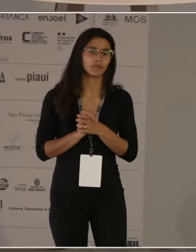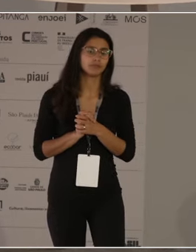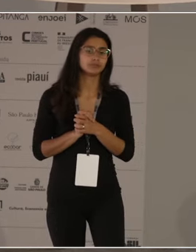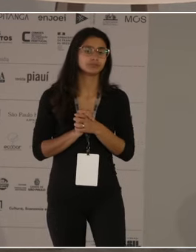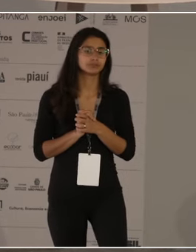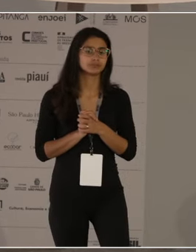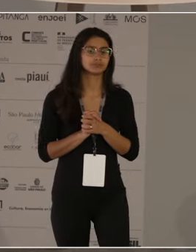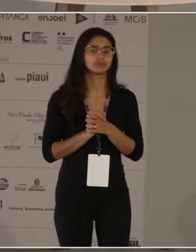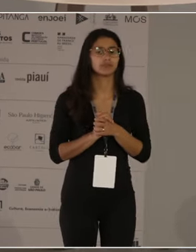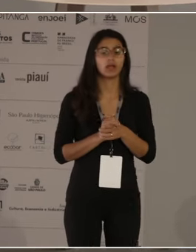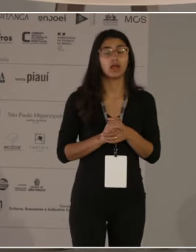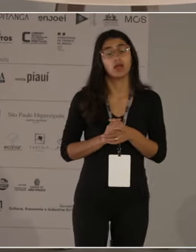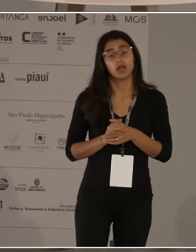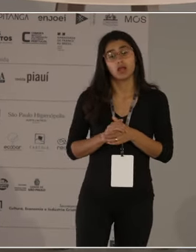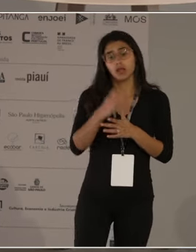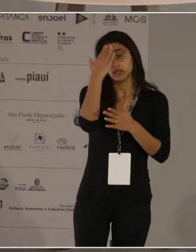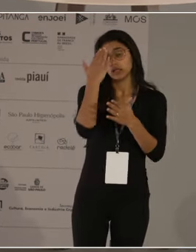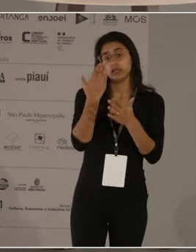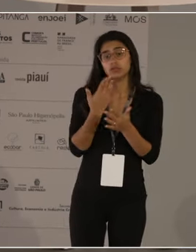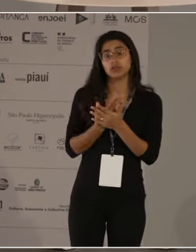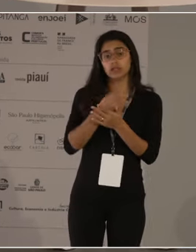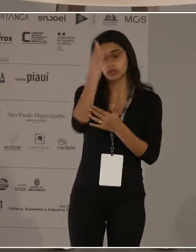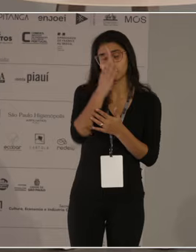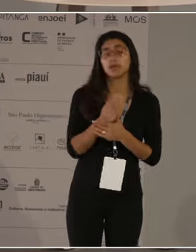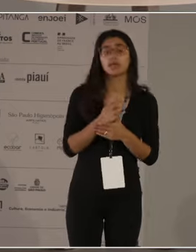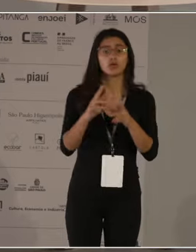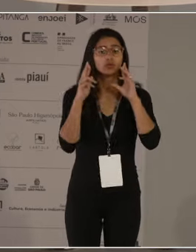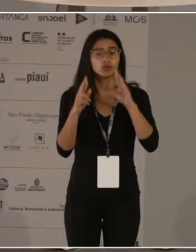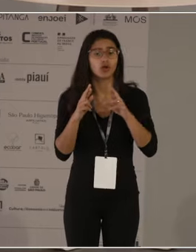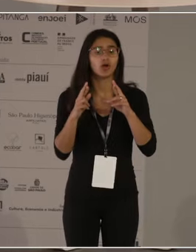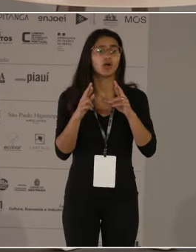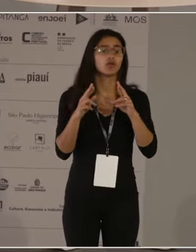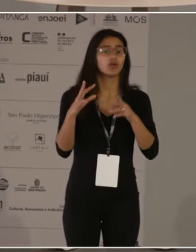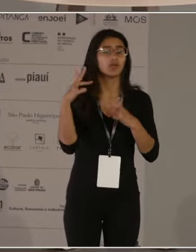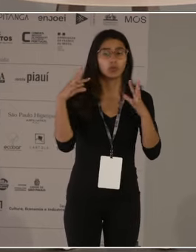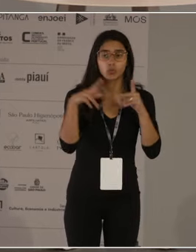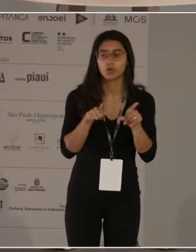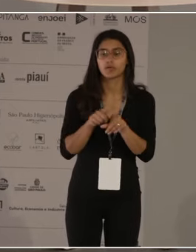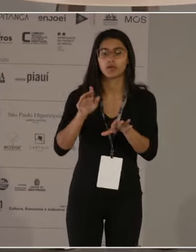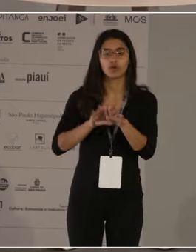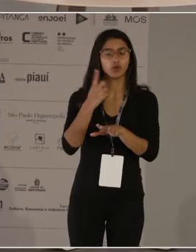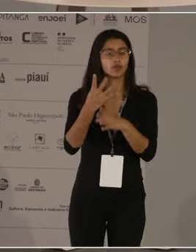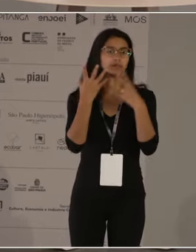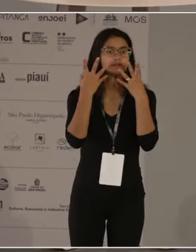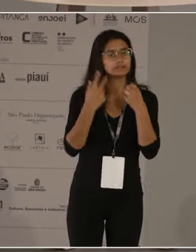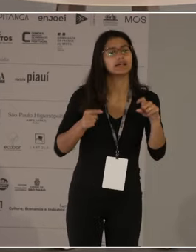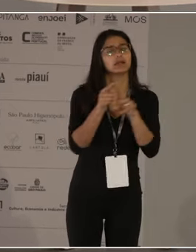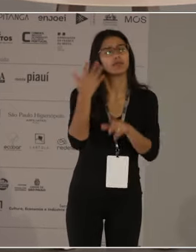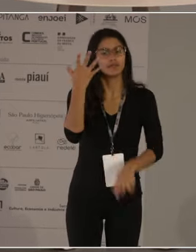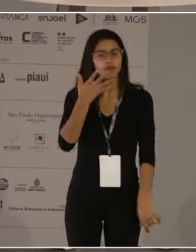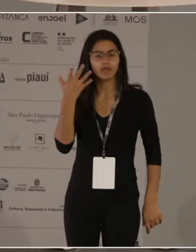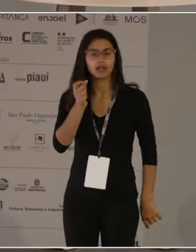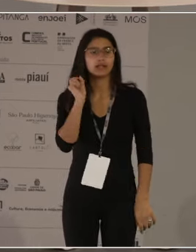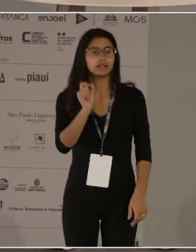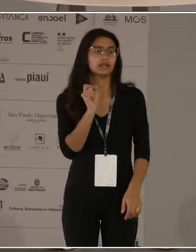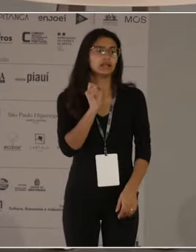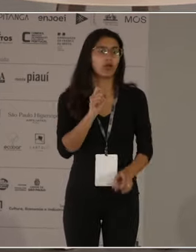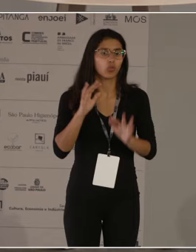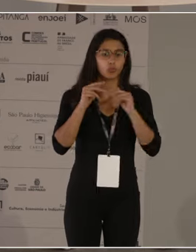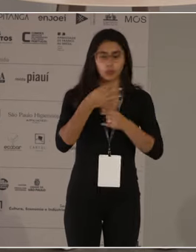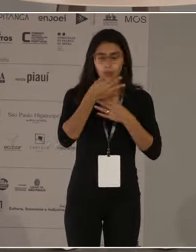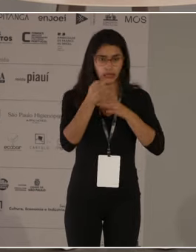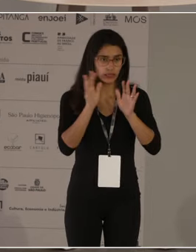verde-amarela, que torce pelo Brasil, como torce pelo Ayrton Senna, e fala assim, vamos, então, tudo que vem da capivara, a gente vai aceitar e vai dizer sem espírito crítico.